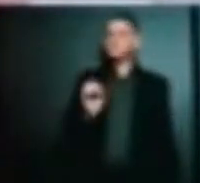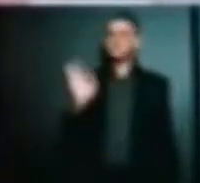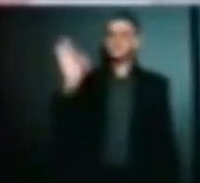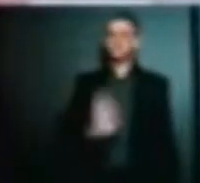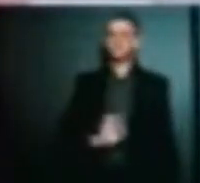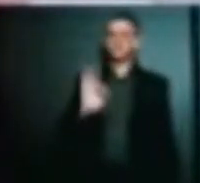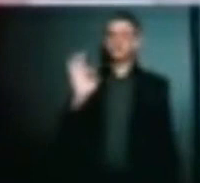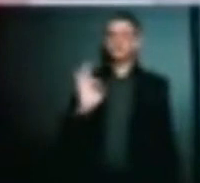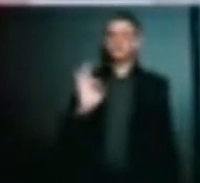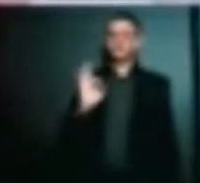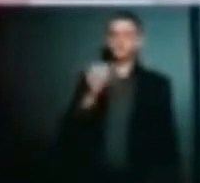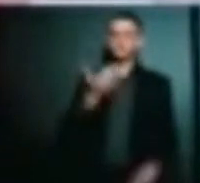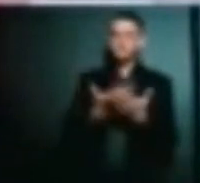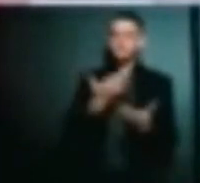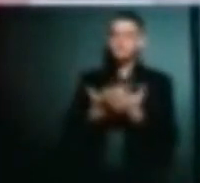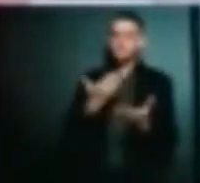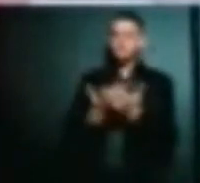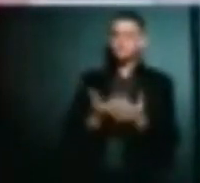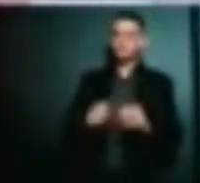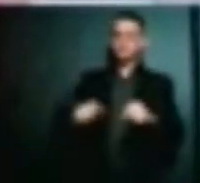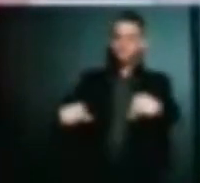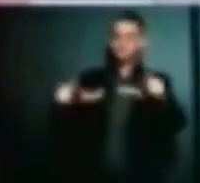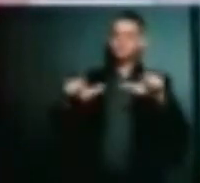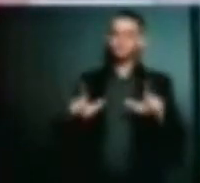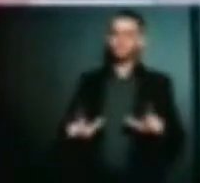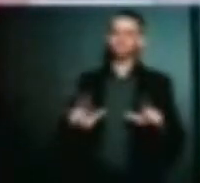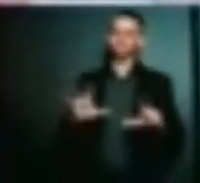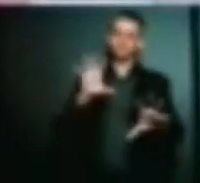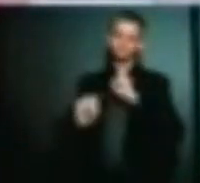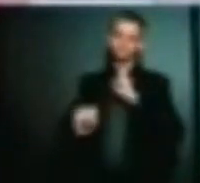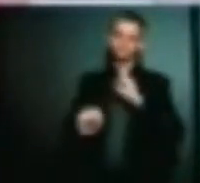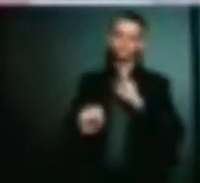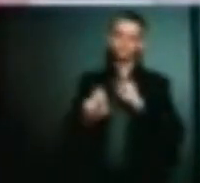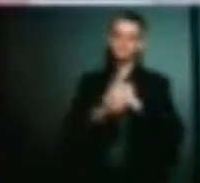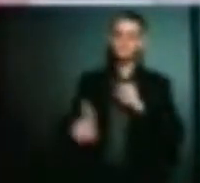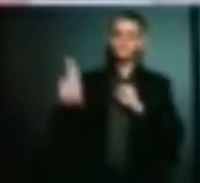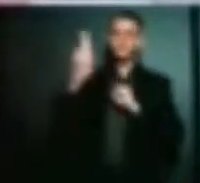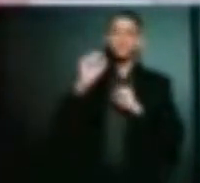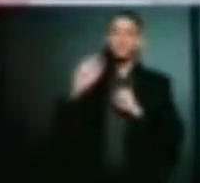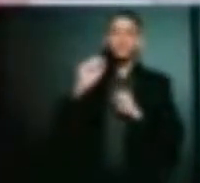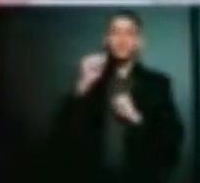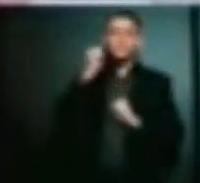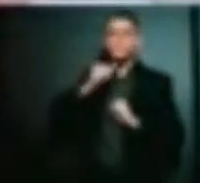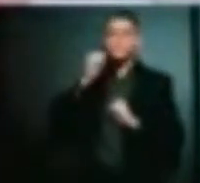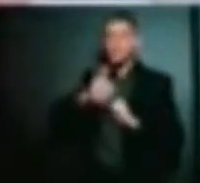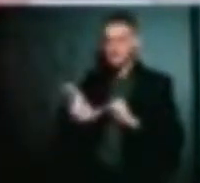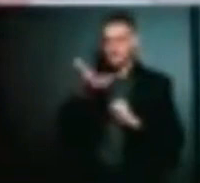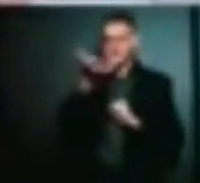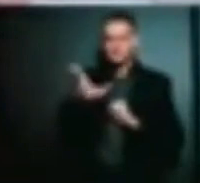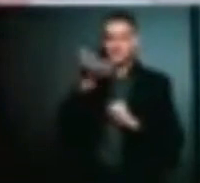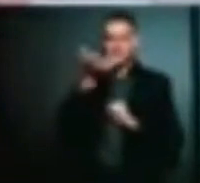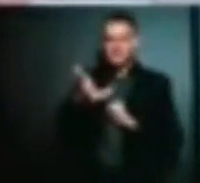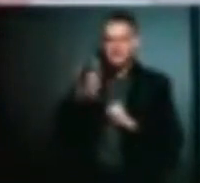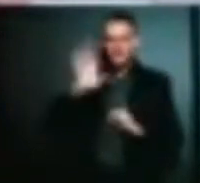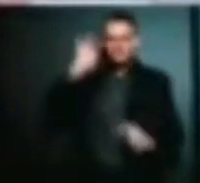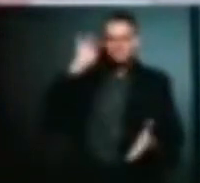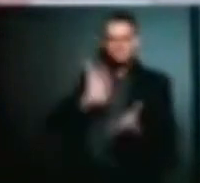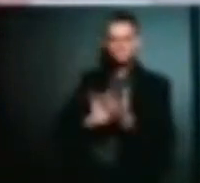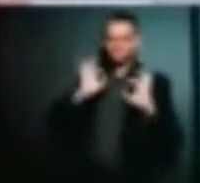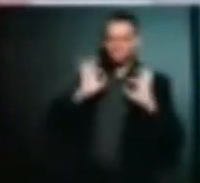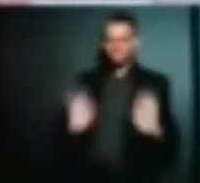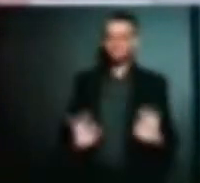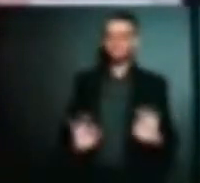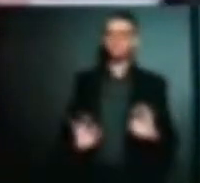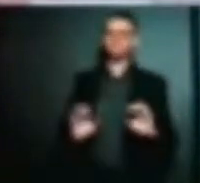das estudantes que tiram diploma universitário. Então veja, quando uma mulher quer, quando as mulheres querem ocupar